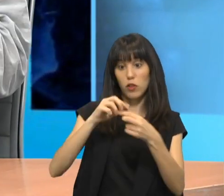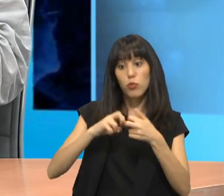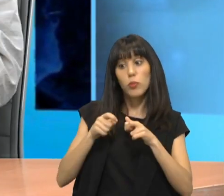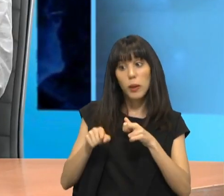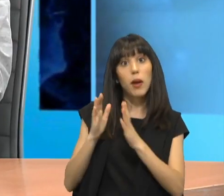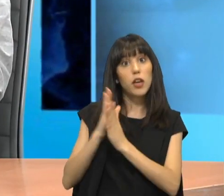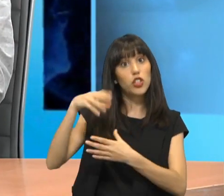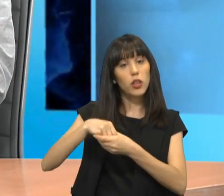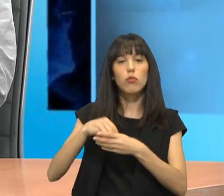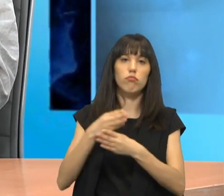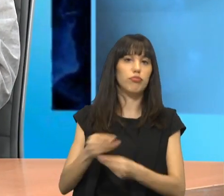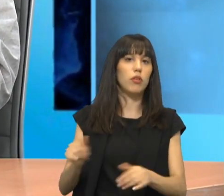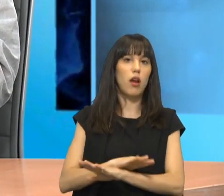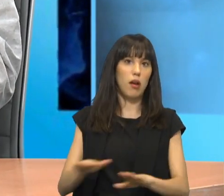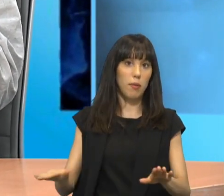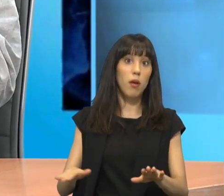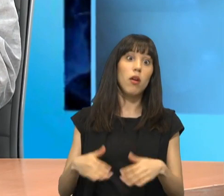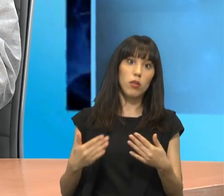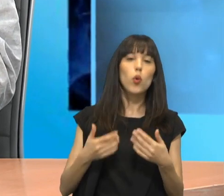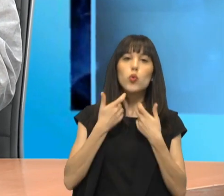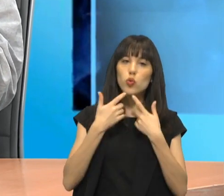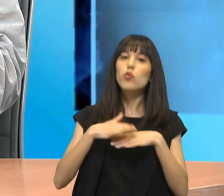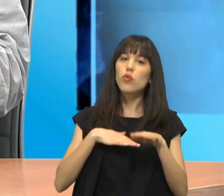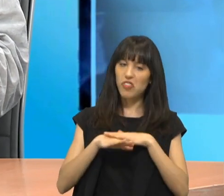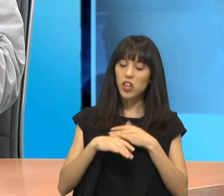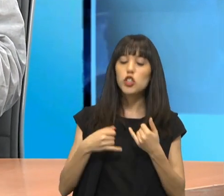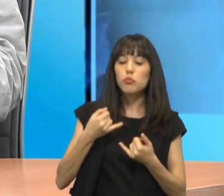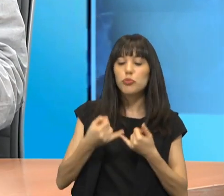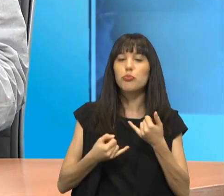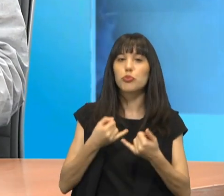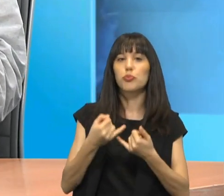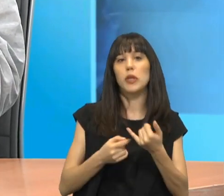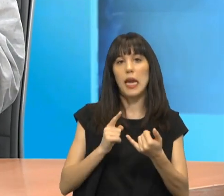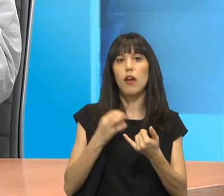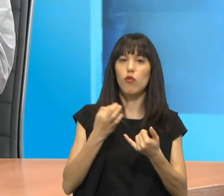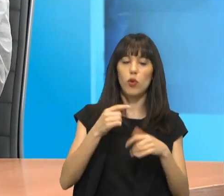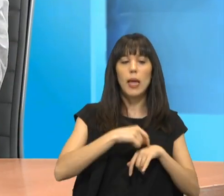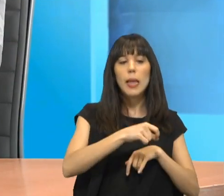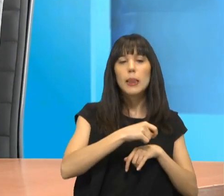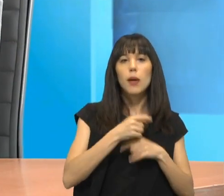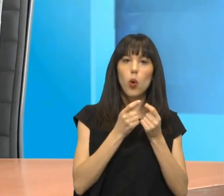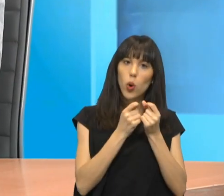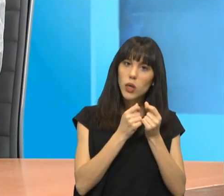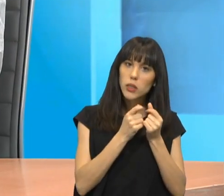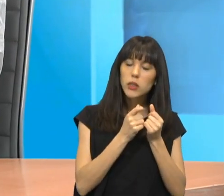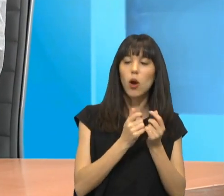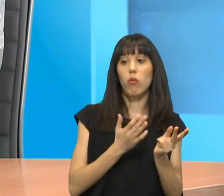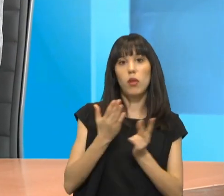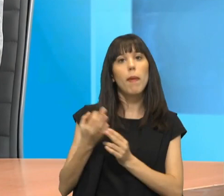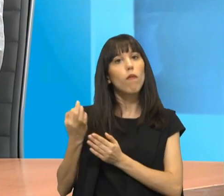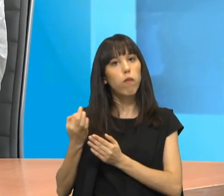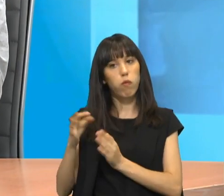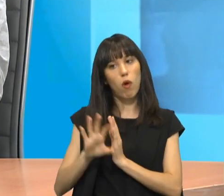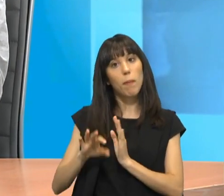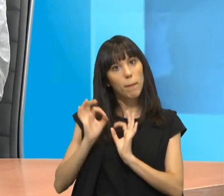Portanto, tudo isto está a acontecer e eu acho que tudo isto são quer a jornada de oração, quer estas medidas práticas que